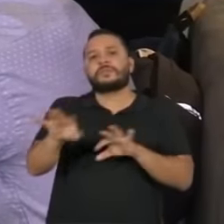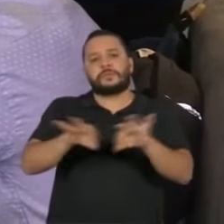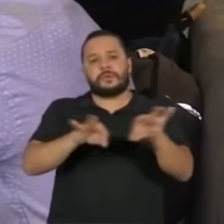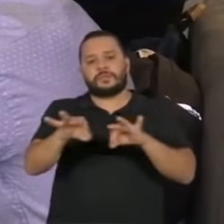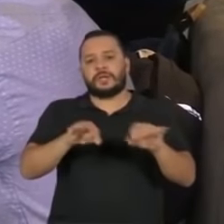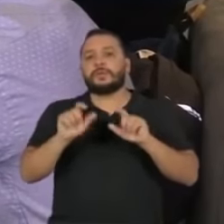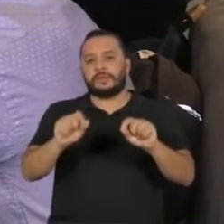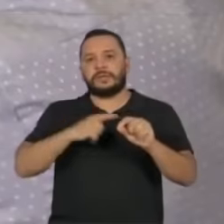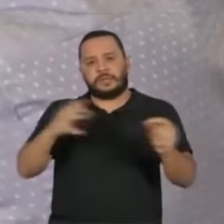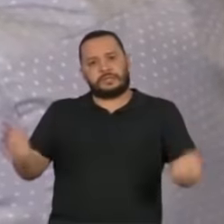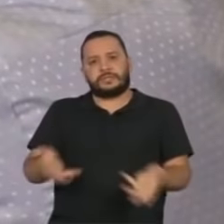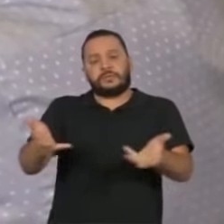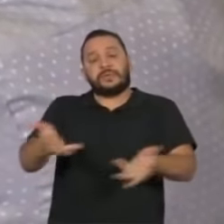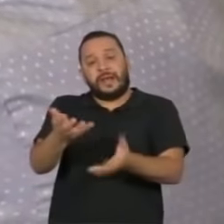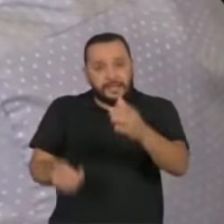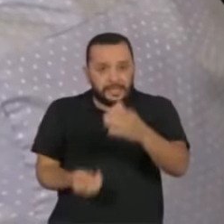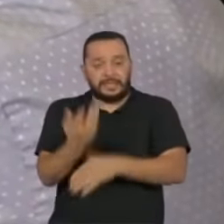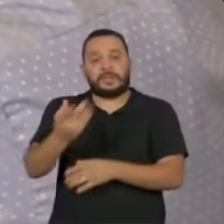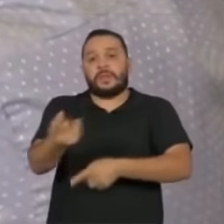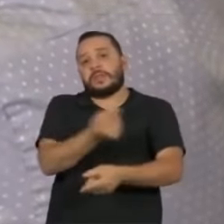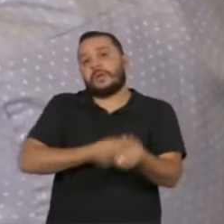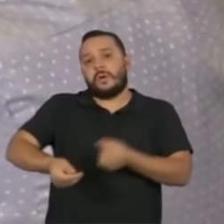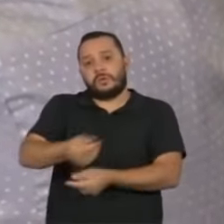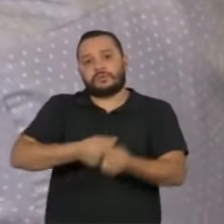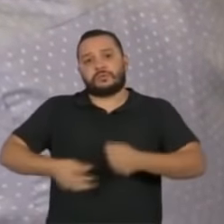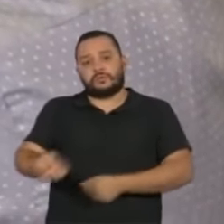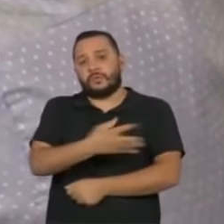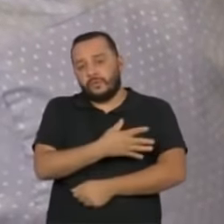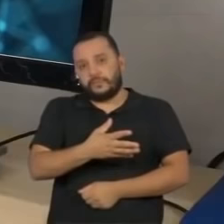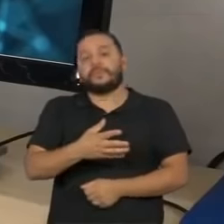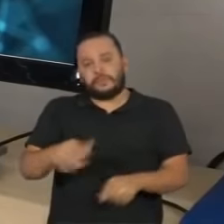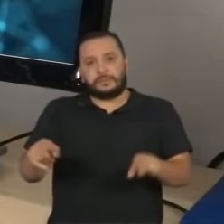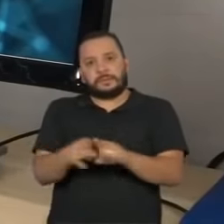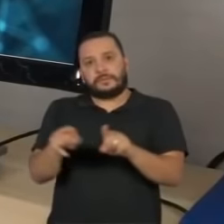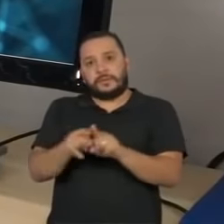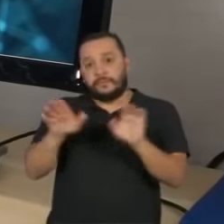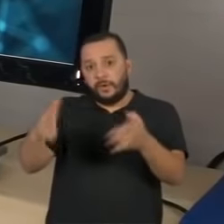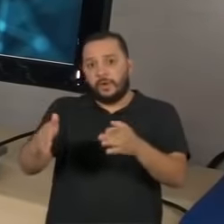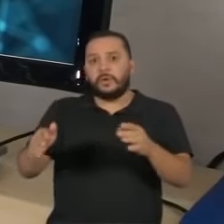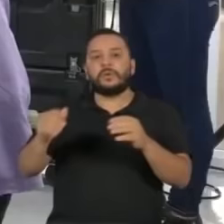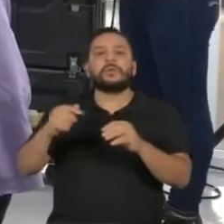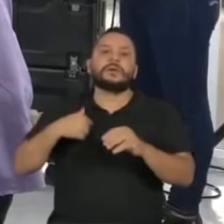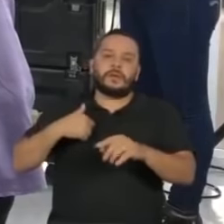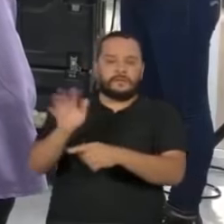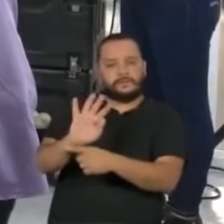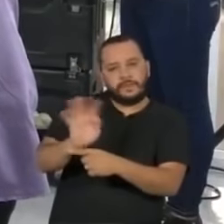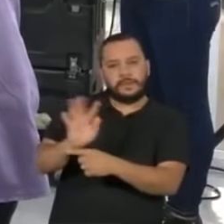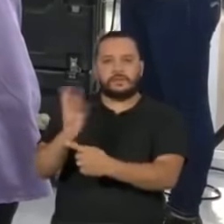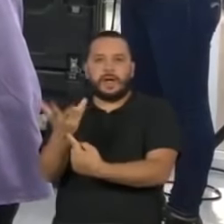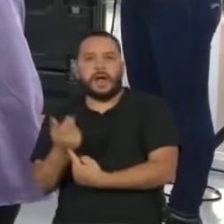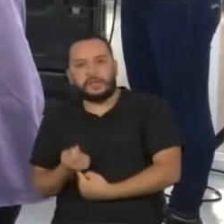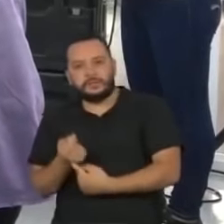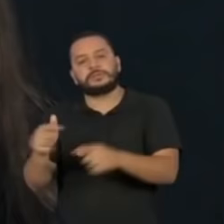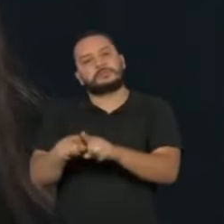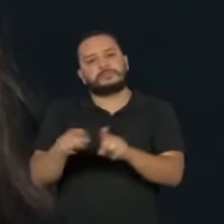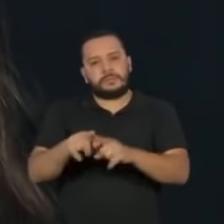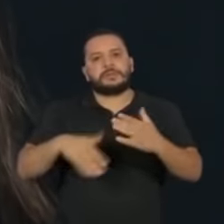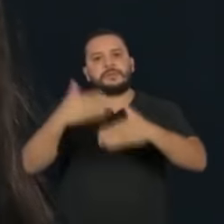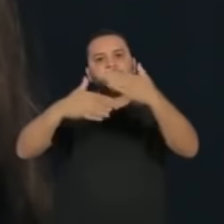iniciativa é estimular a criação de negócios e coletivos voltados para o audiovisual, artes e desenvolvimento